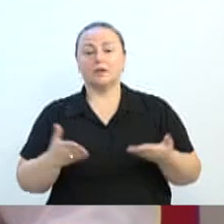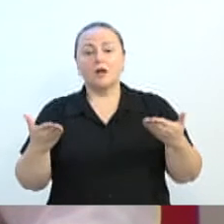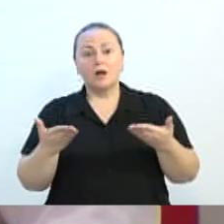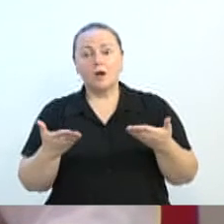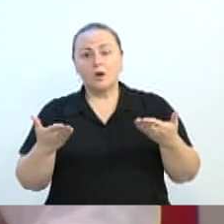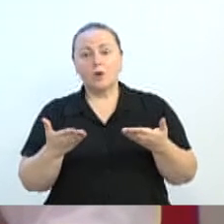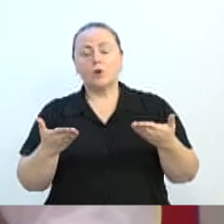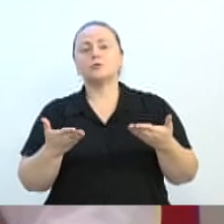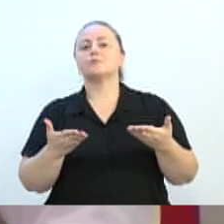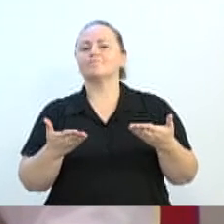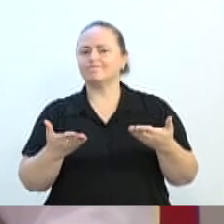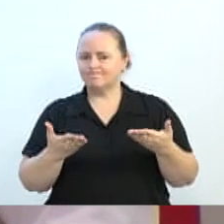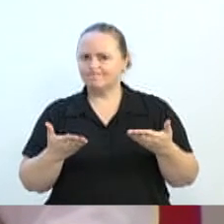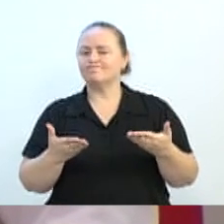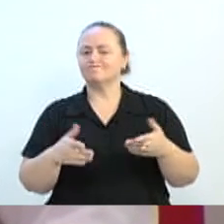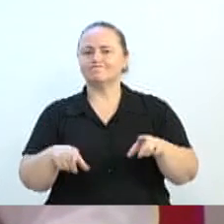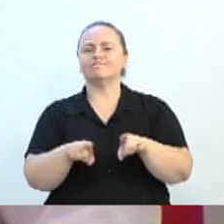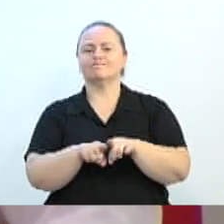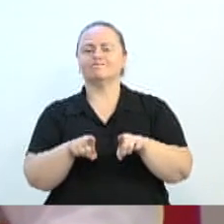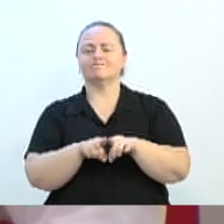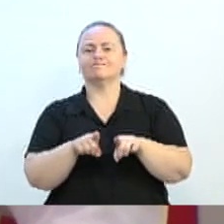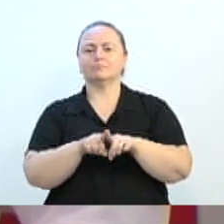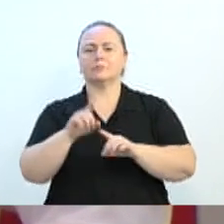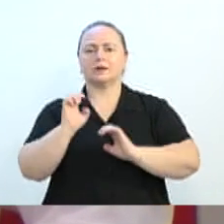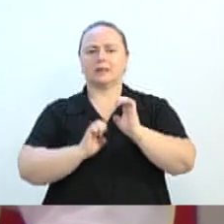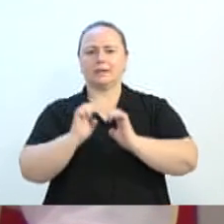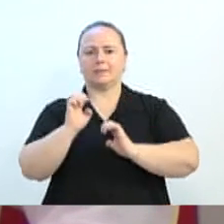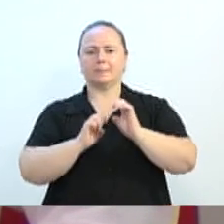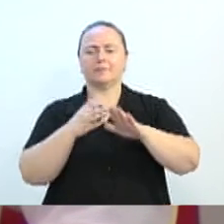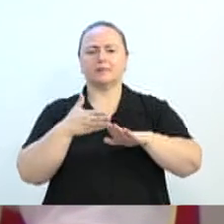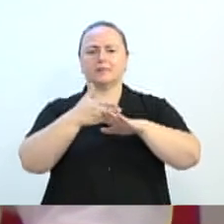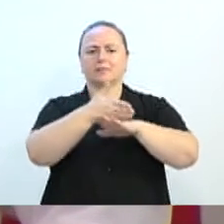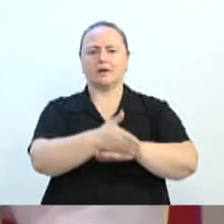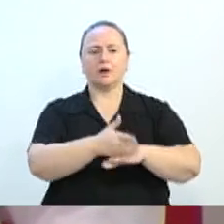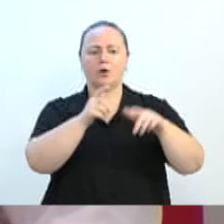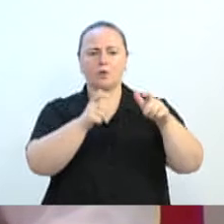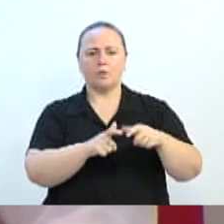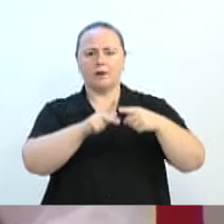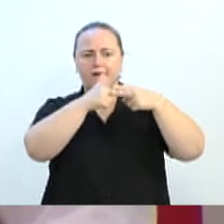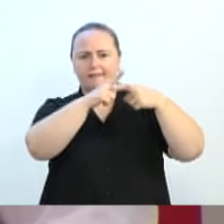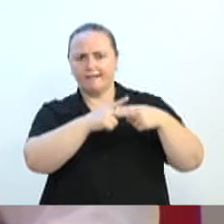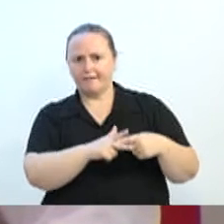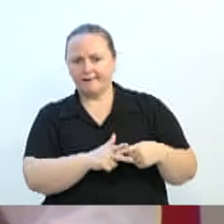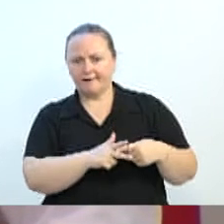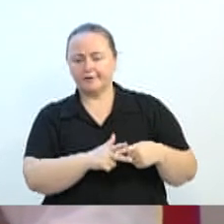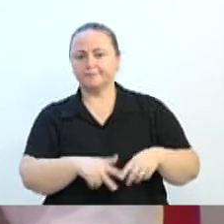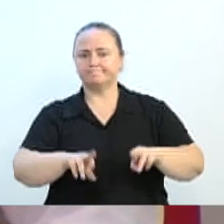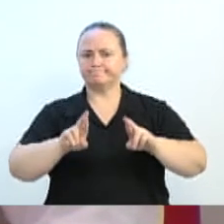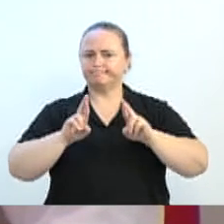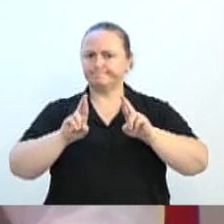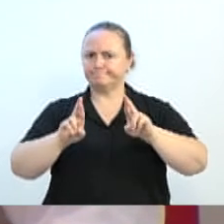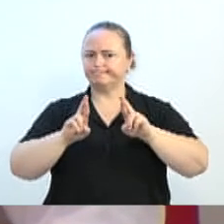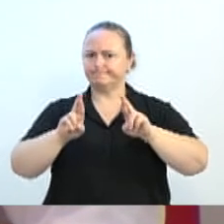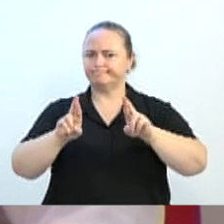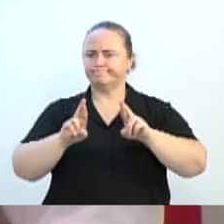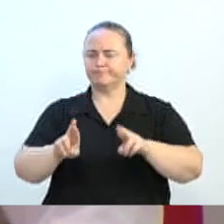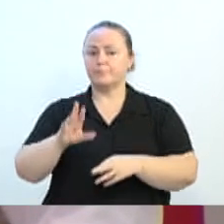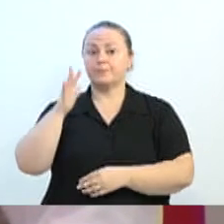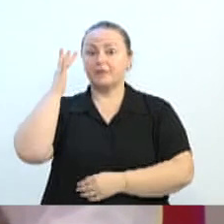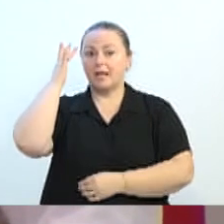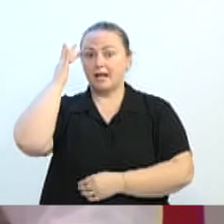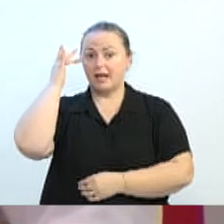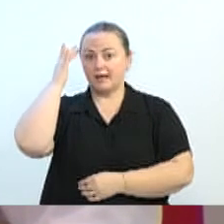parte da manhã a empresa rádio voltou local vai fazer o conserto e Esperamos que possa amanhã